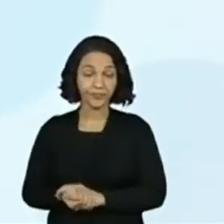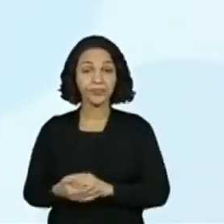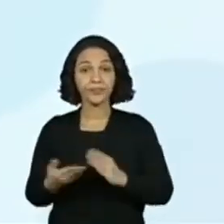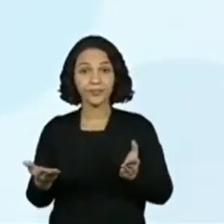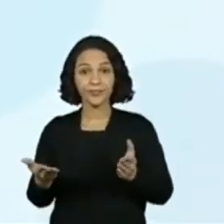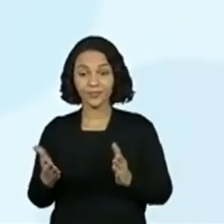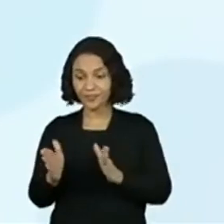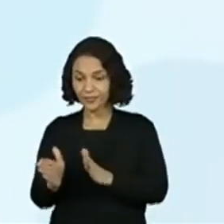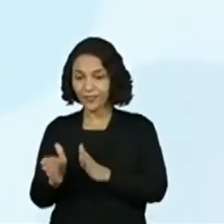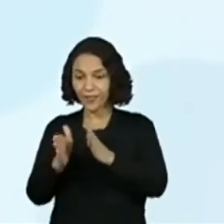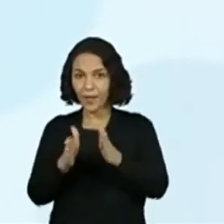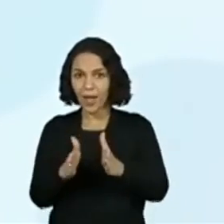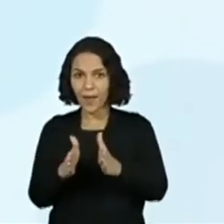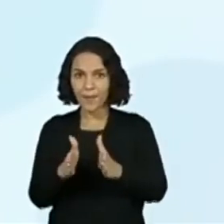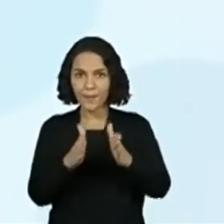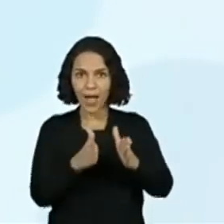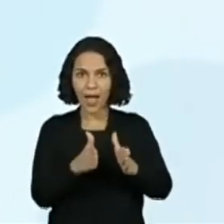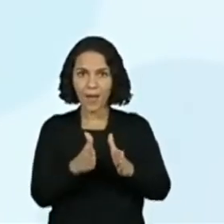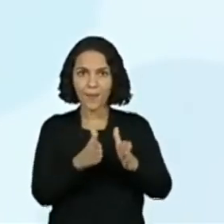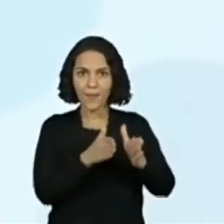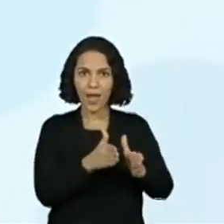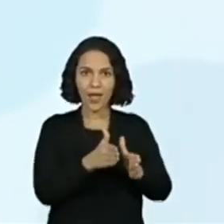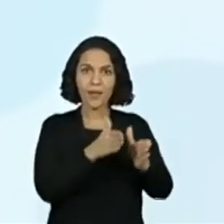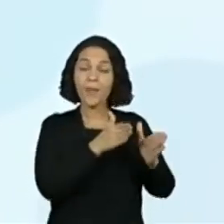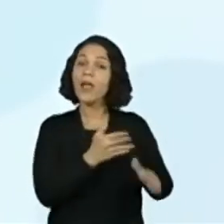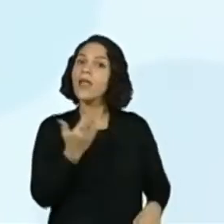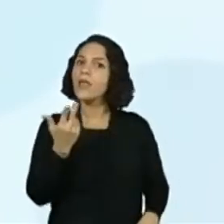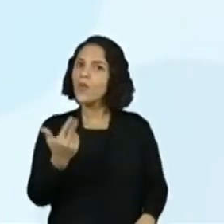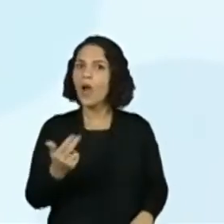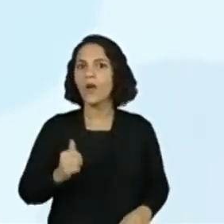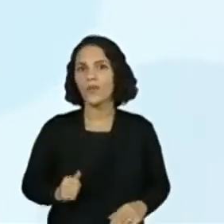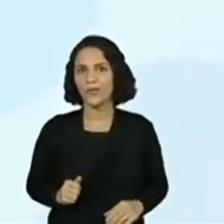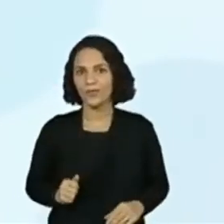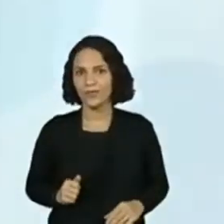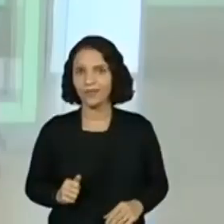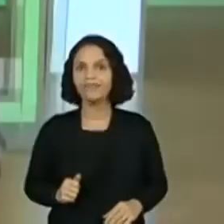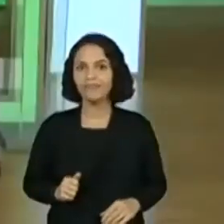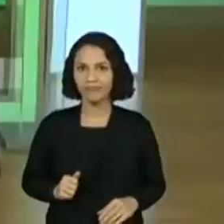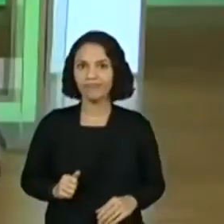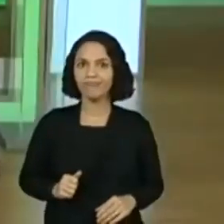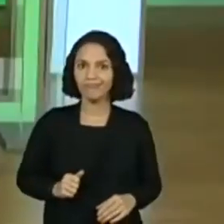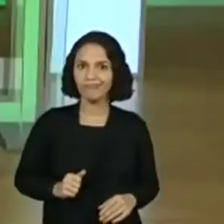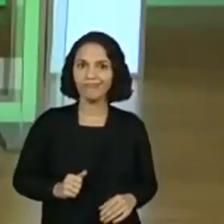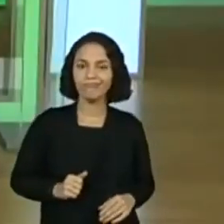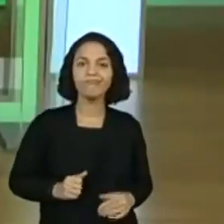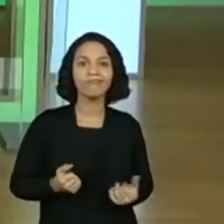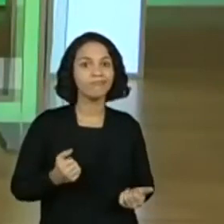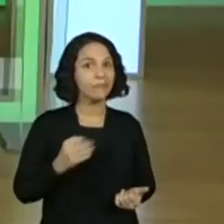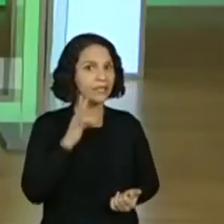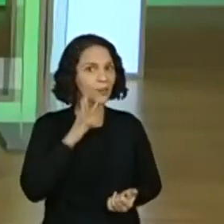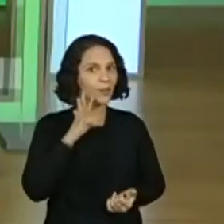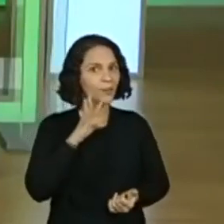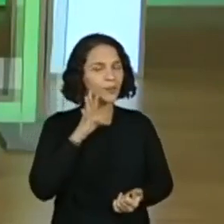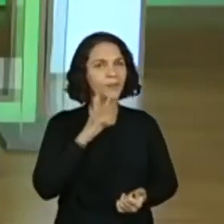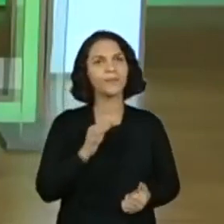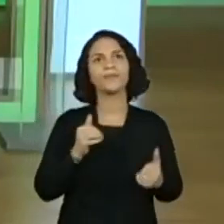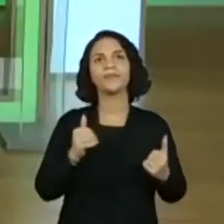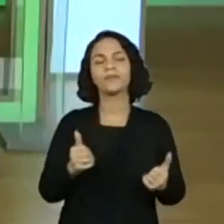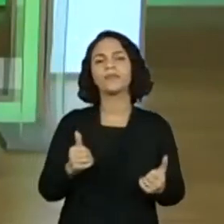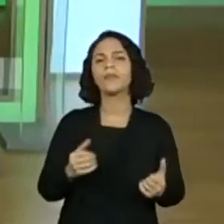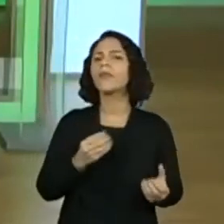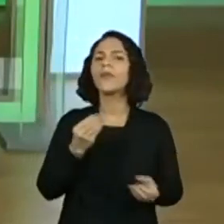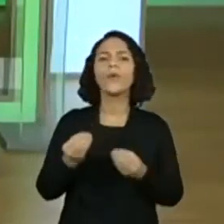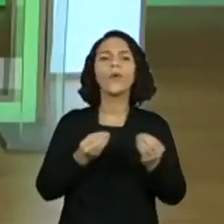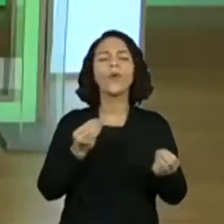Então, nas fileiras seguintes, eu tenho o mesmo valor, a mesma quantidade de balas. Cada fileira tem 6 balas. Como eu